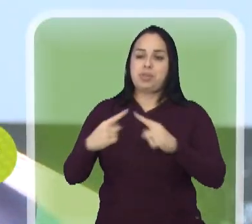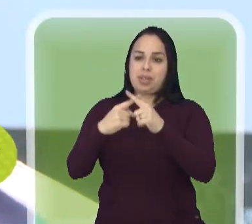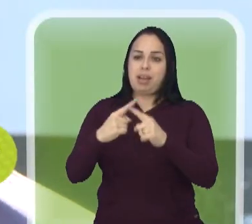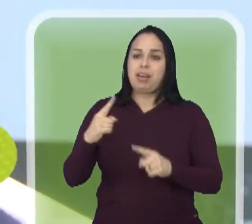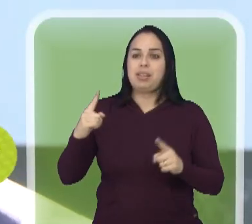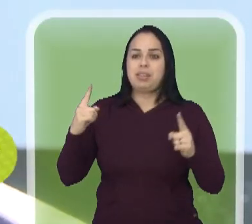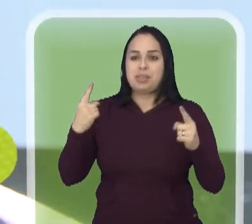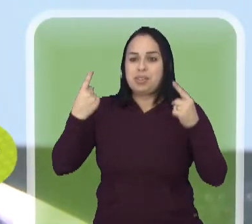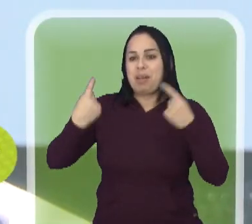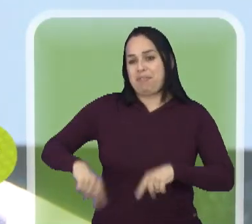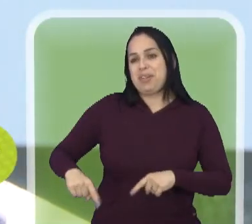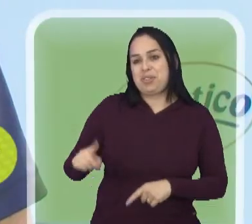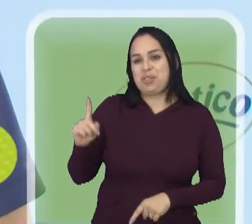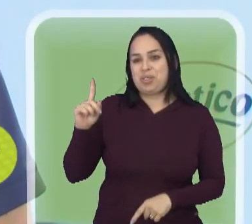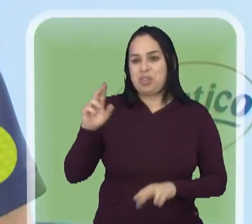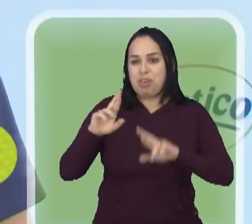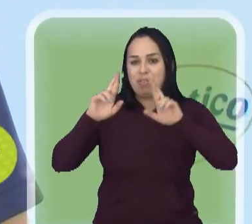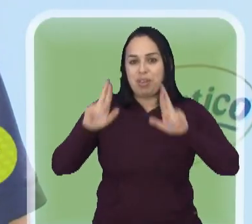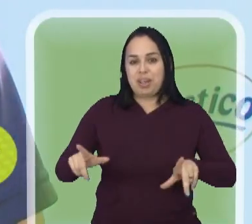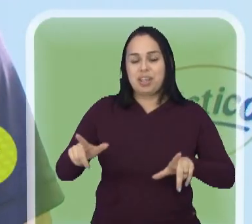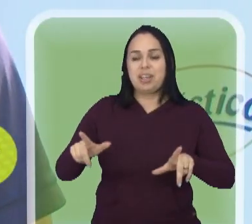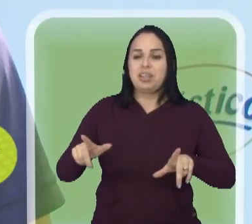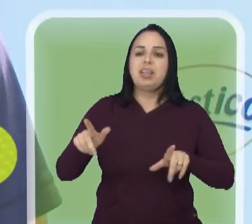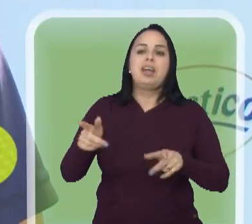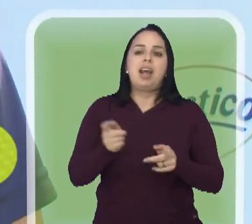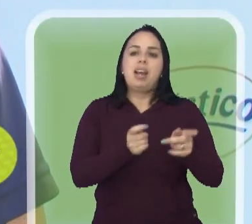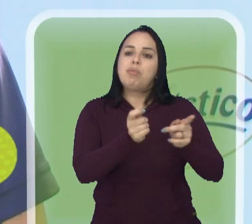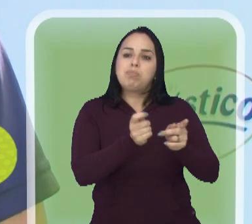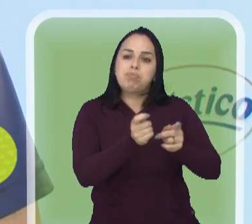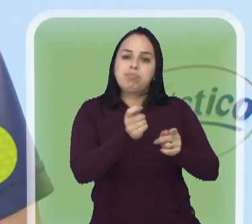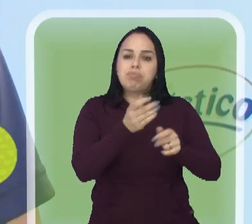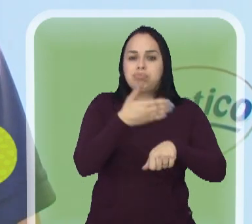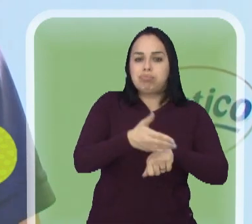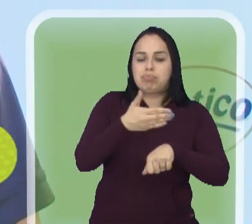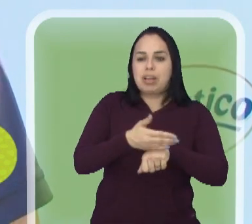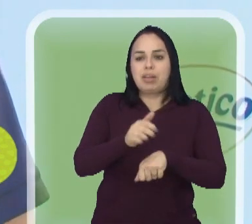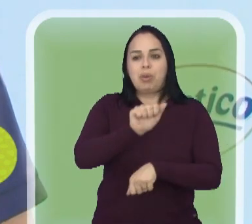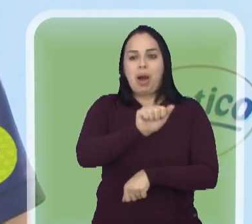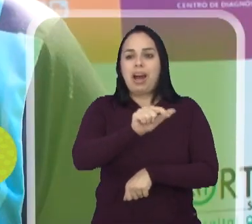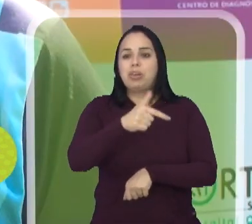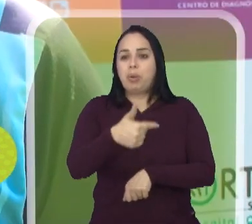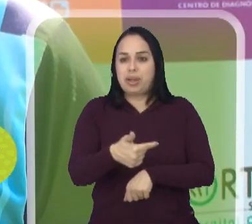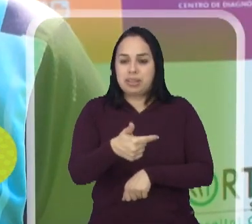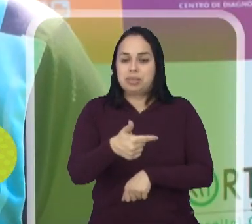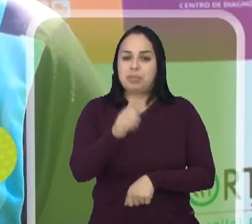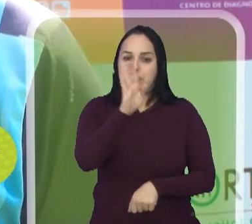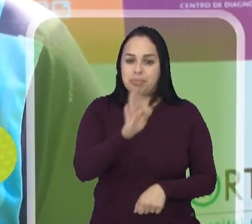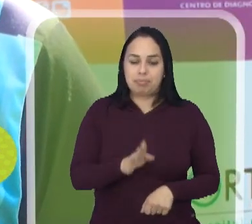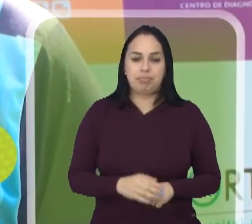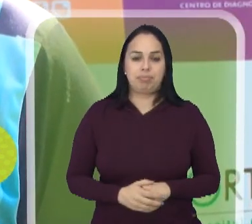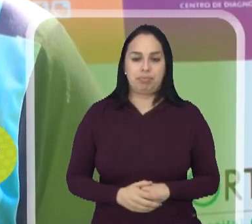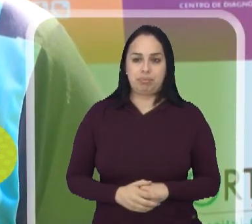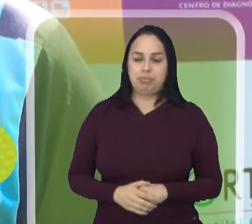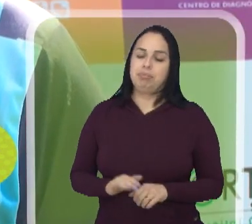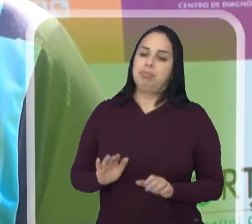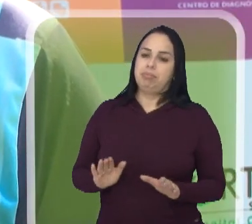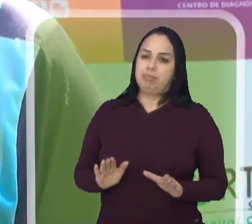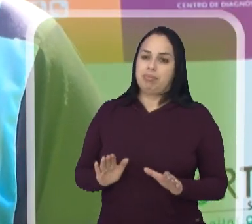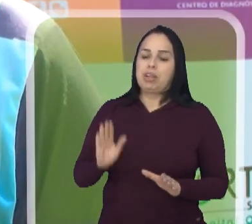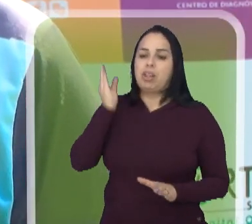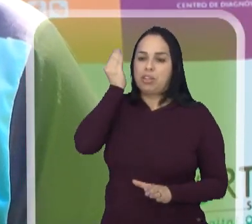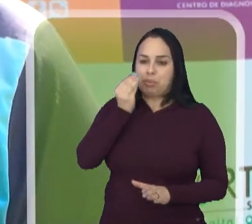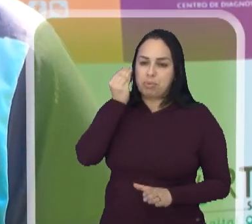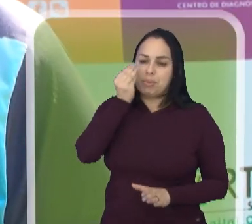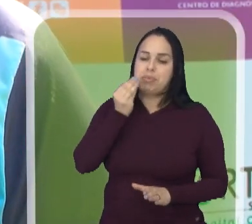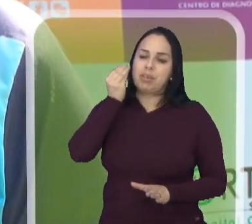o treinador campeão mundial, que agora comanda o time na Série A2 do Brasileiro. Em vista do que a gente tem de experiência, a gente